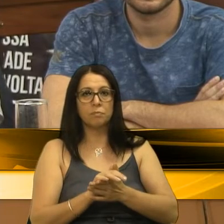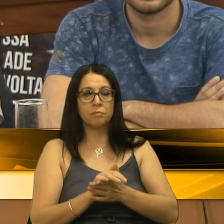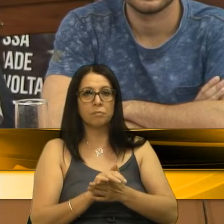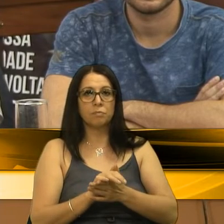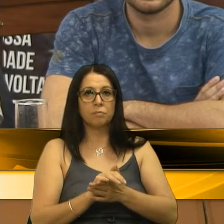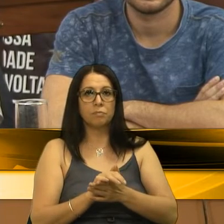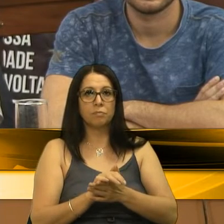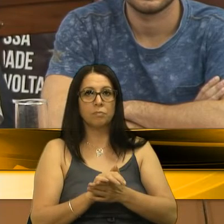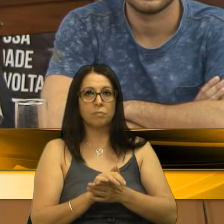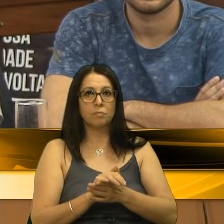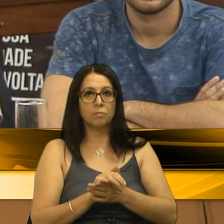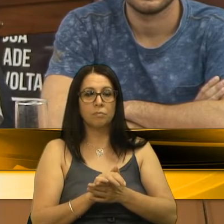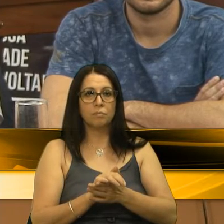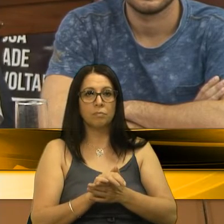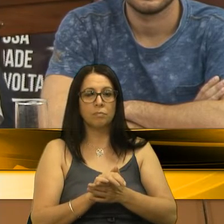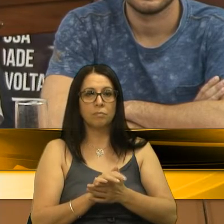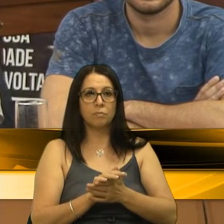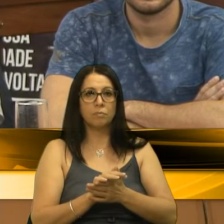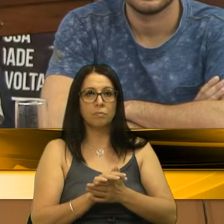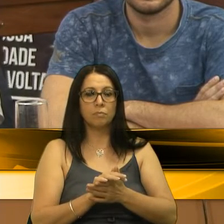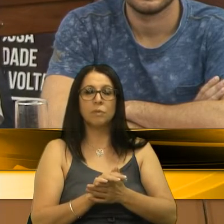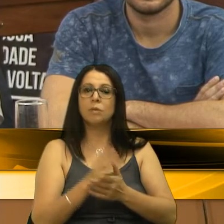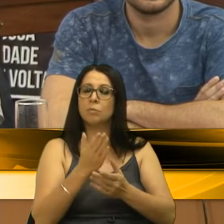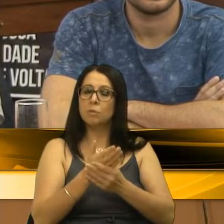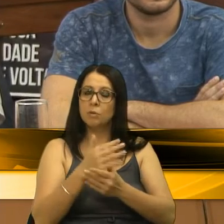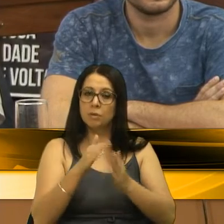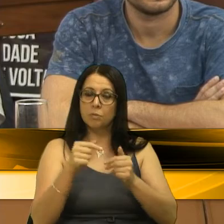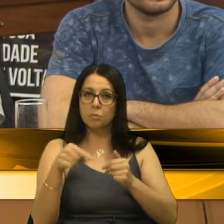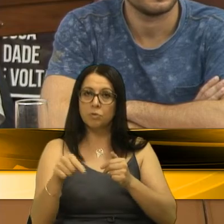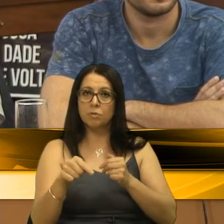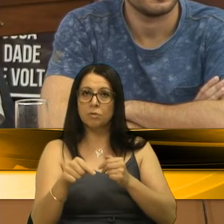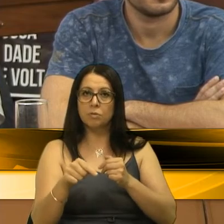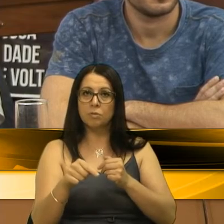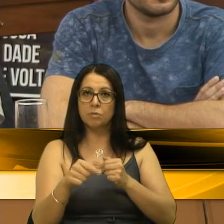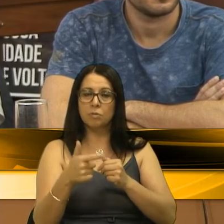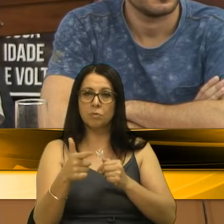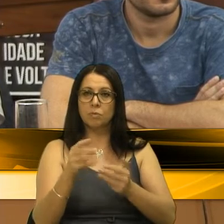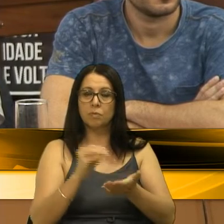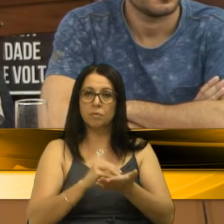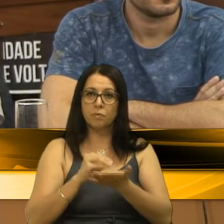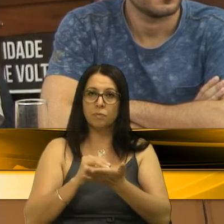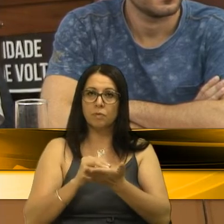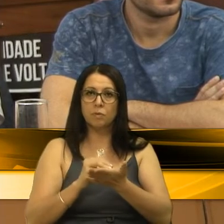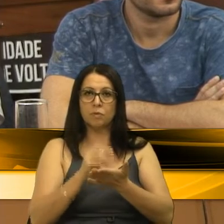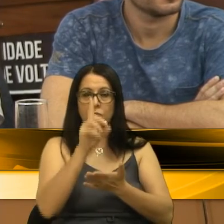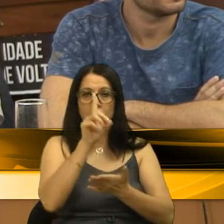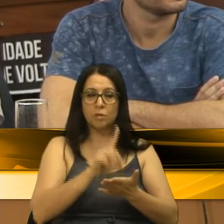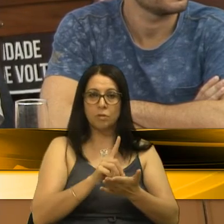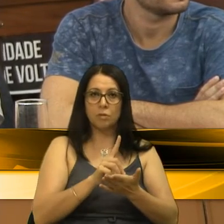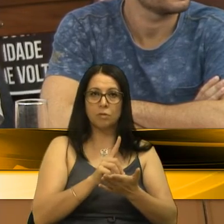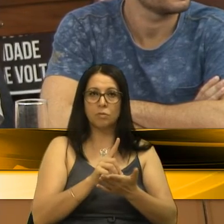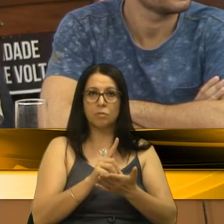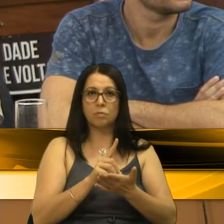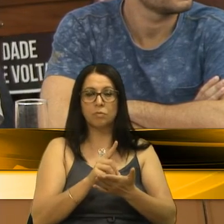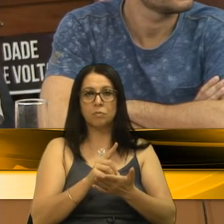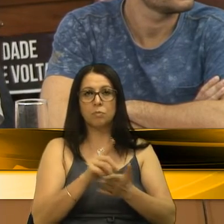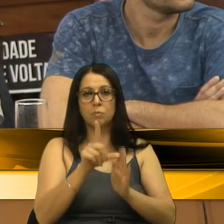de segurança, prefeito municipal, cassação de mandato, infração político-administrativa,